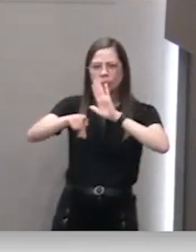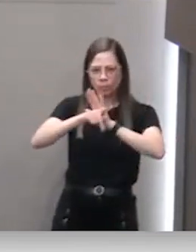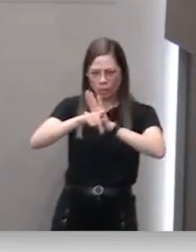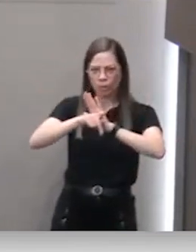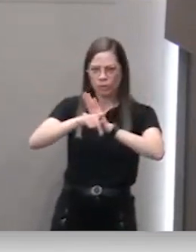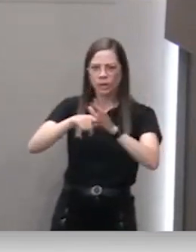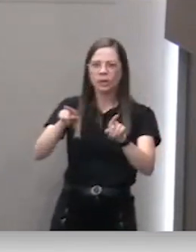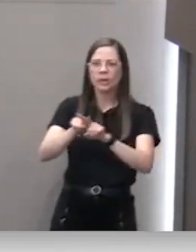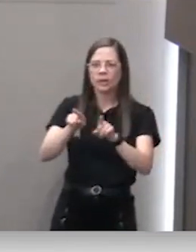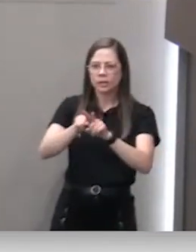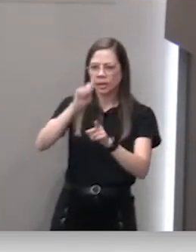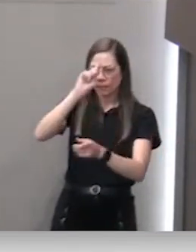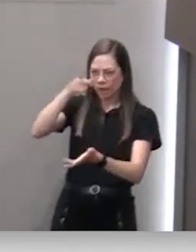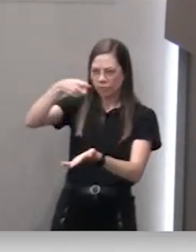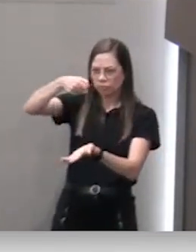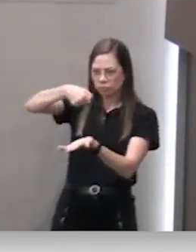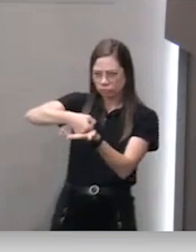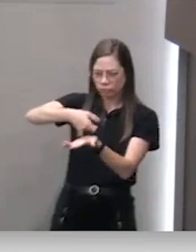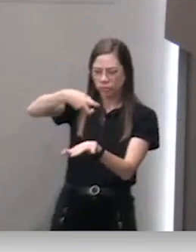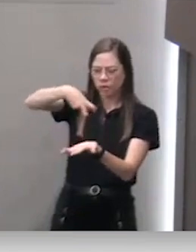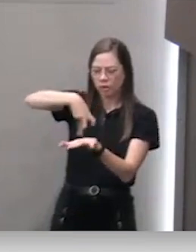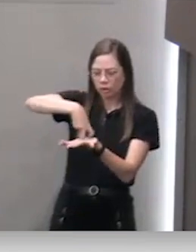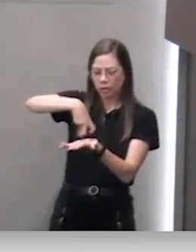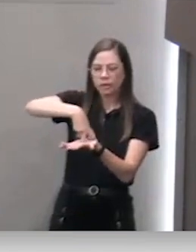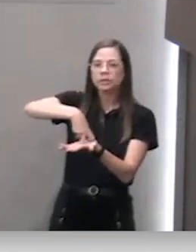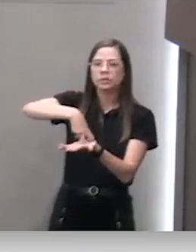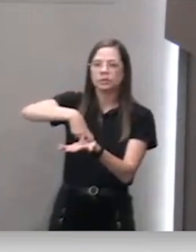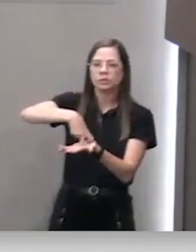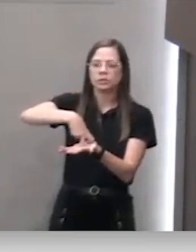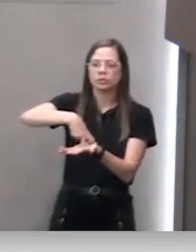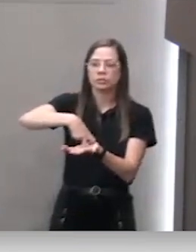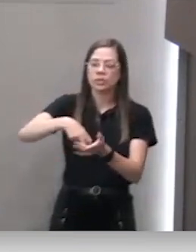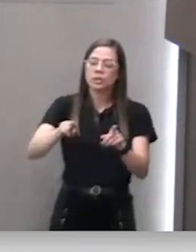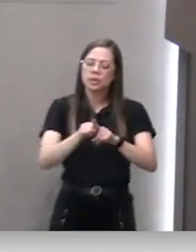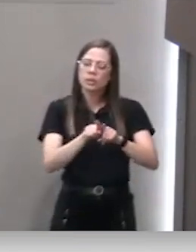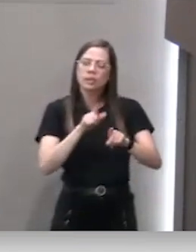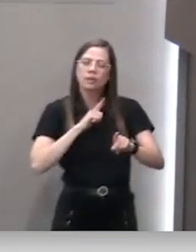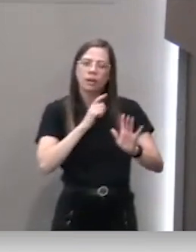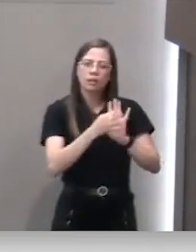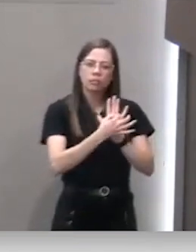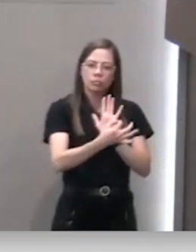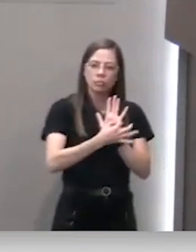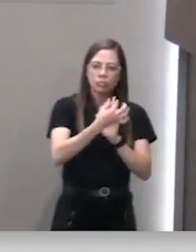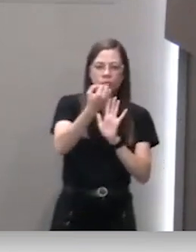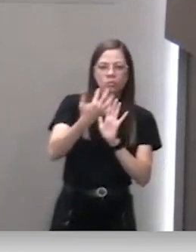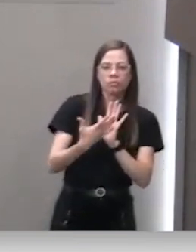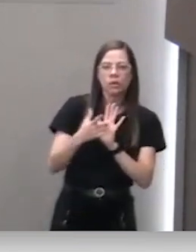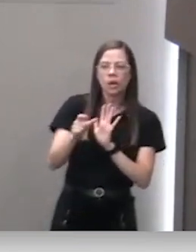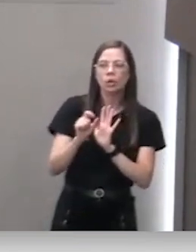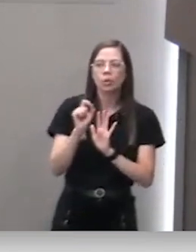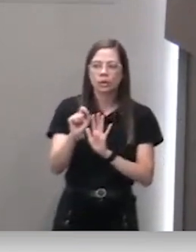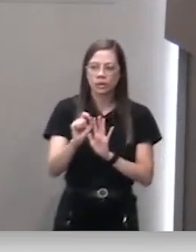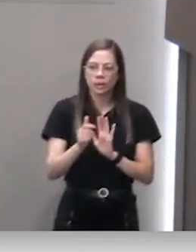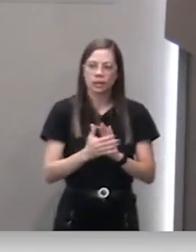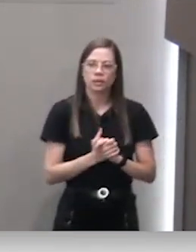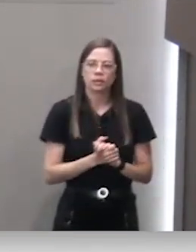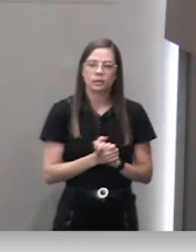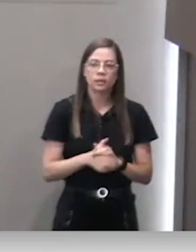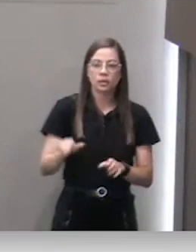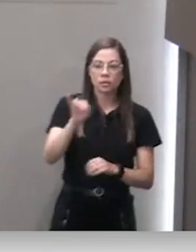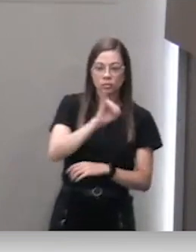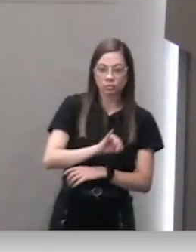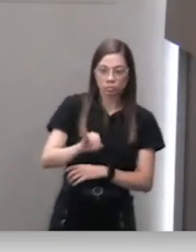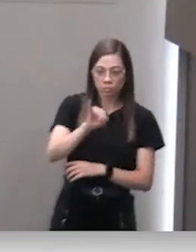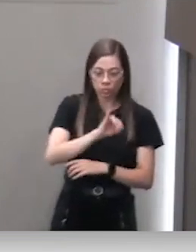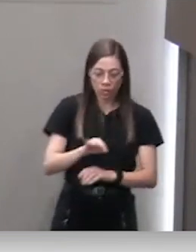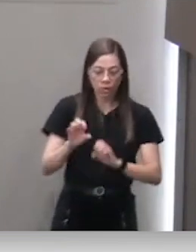seguir as imposições. Há um argumento também que é usado que diz que é importante